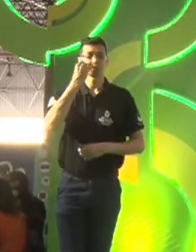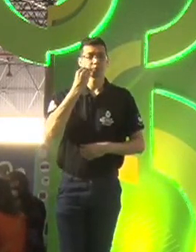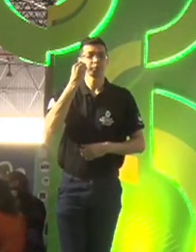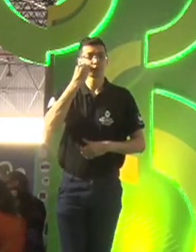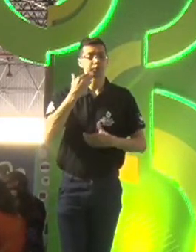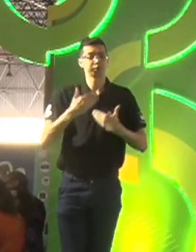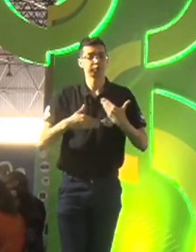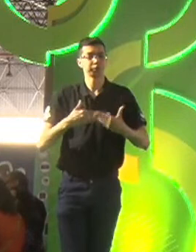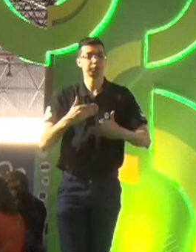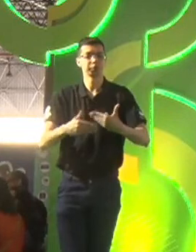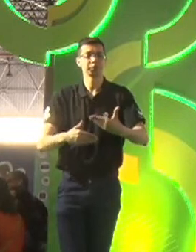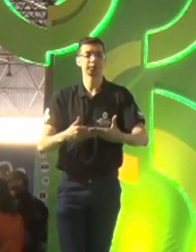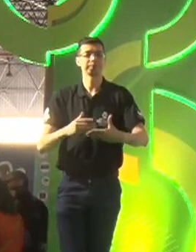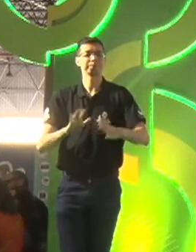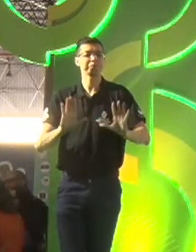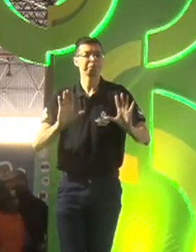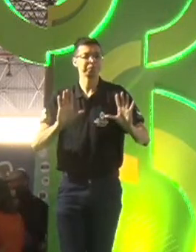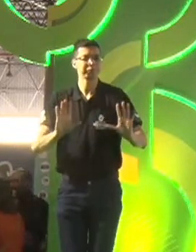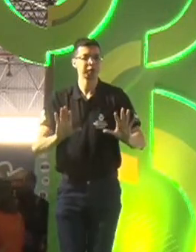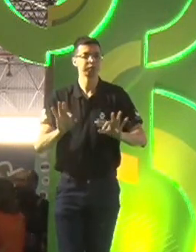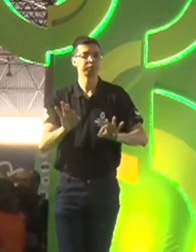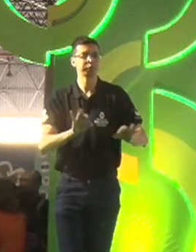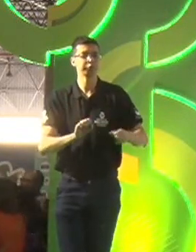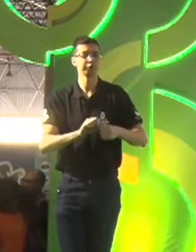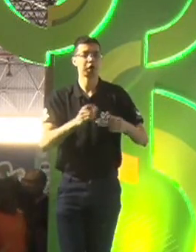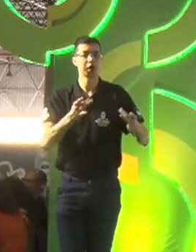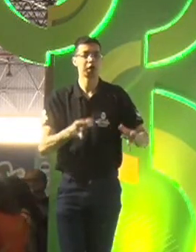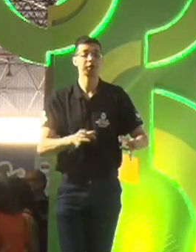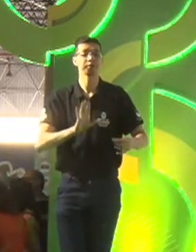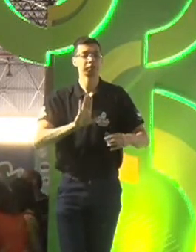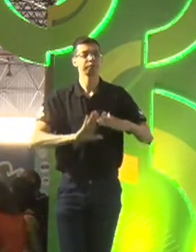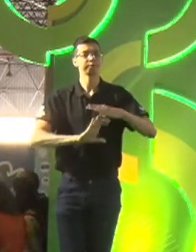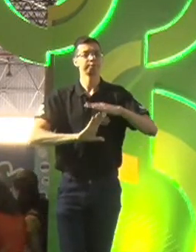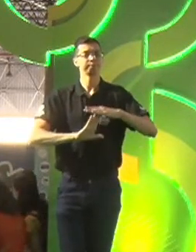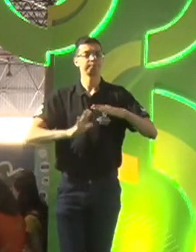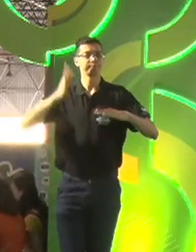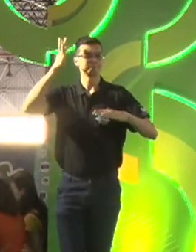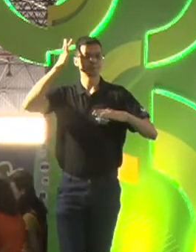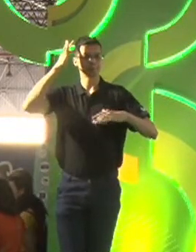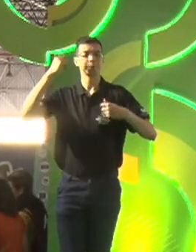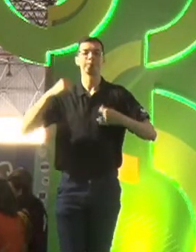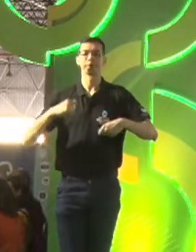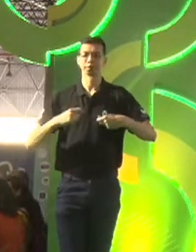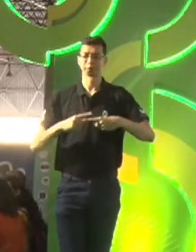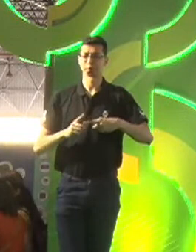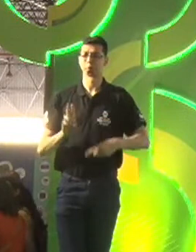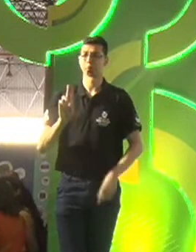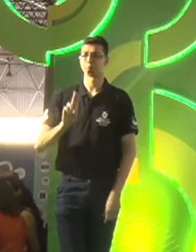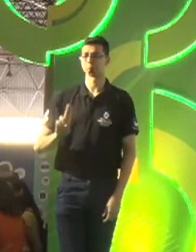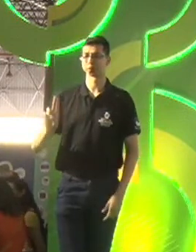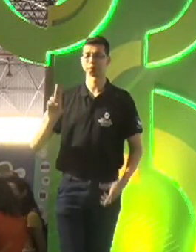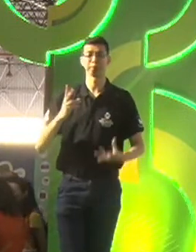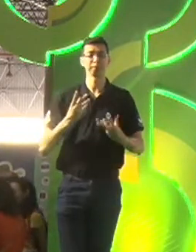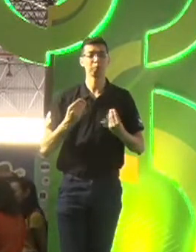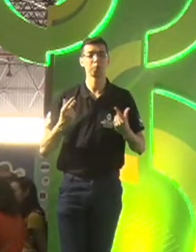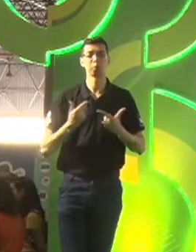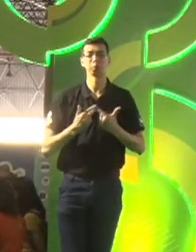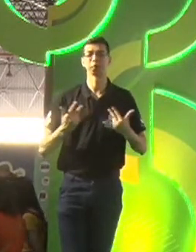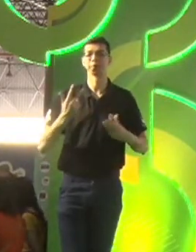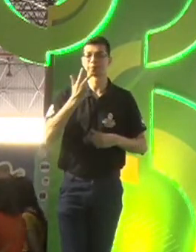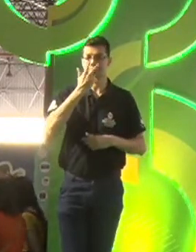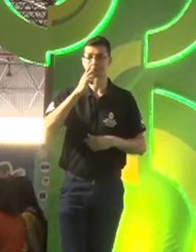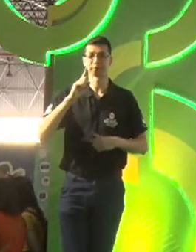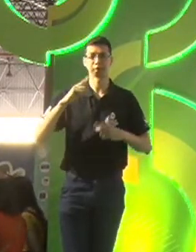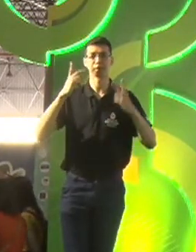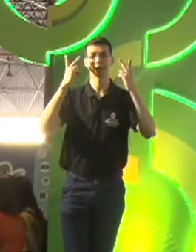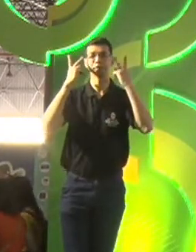que não gera esse estranhamento né porque a gente acaba utilizando muito da biomedética né dessa imitação da natureza para ter as